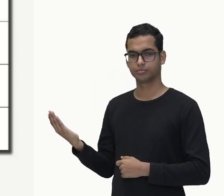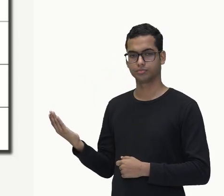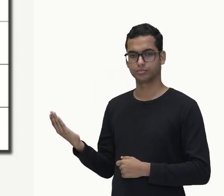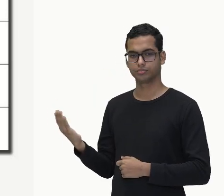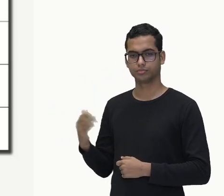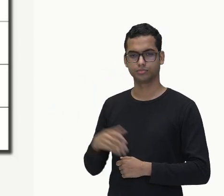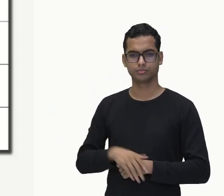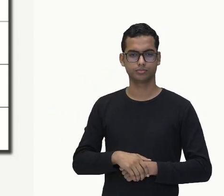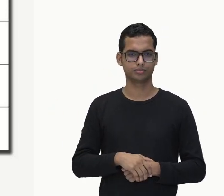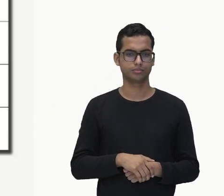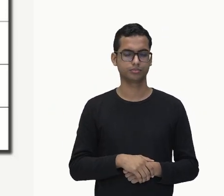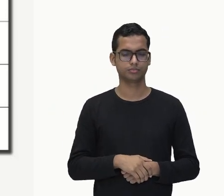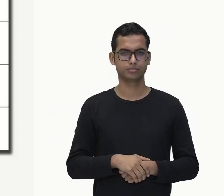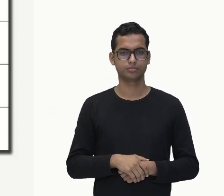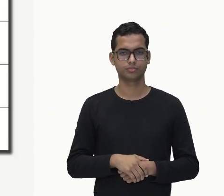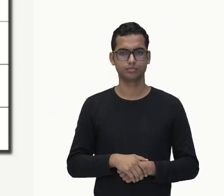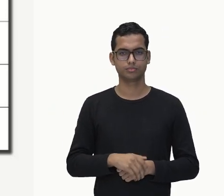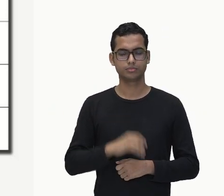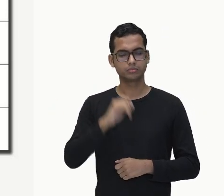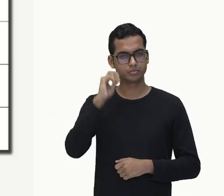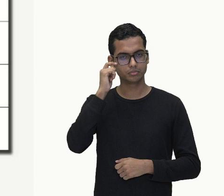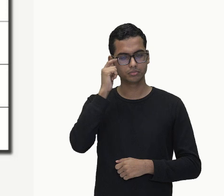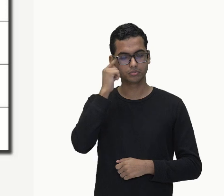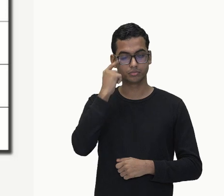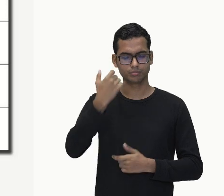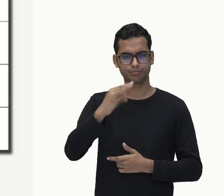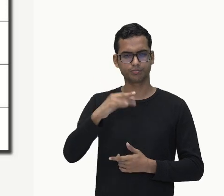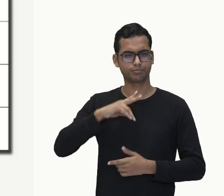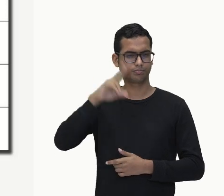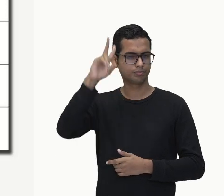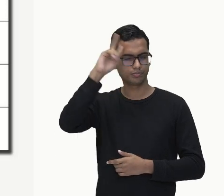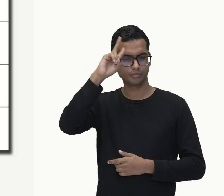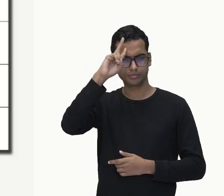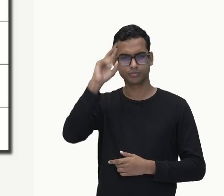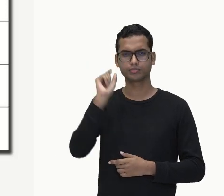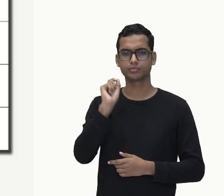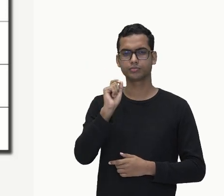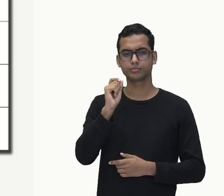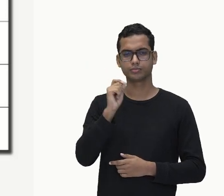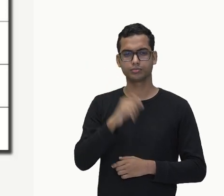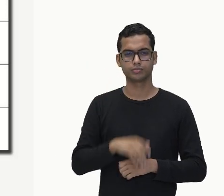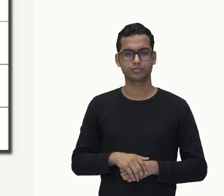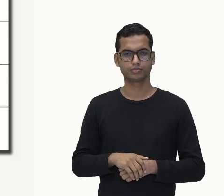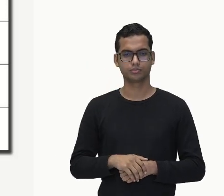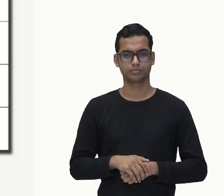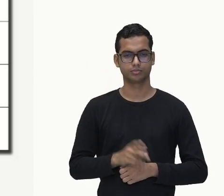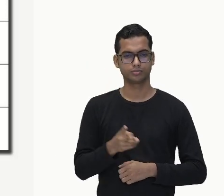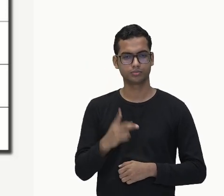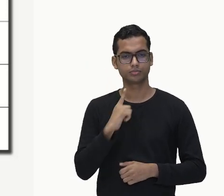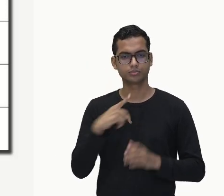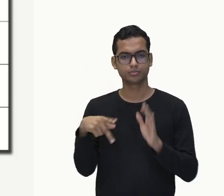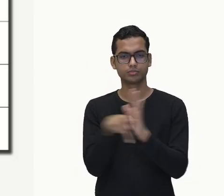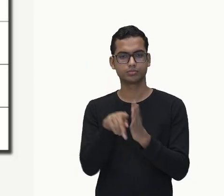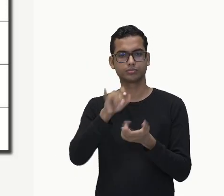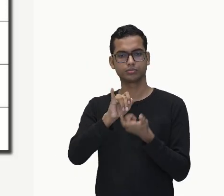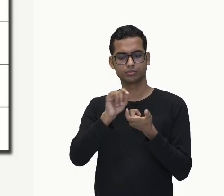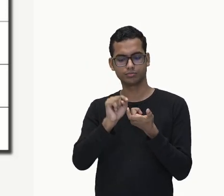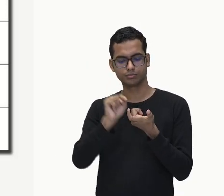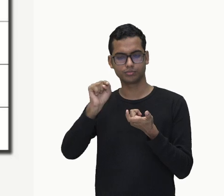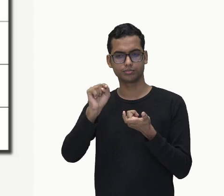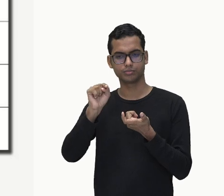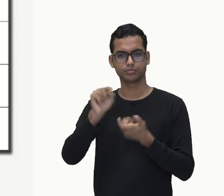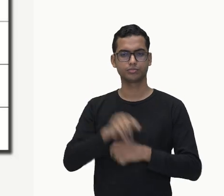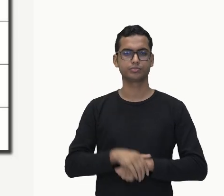eles recebiam. Tem que lembrar que o i sempre é acentuado. Então, professor, fica fácil conjugar o verbo